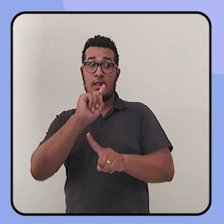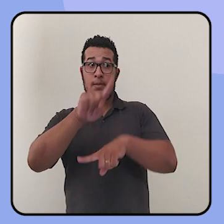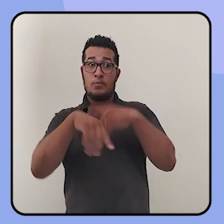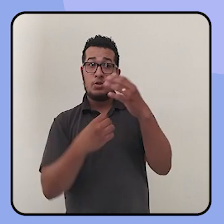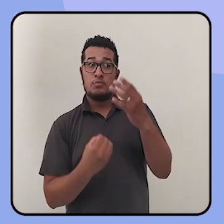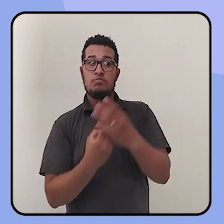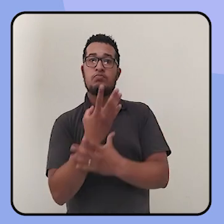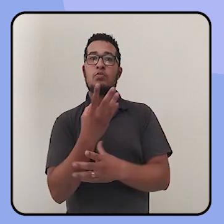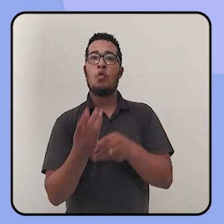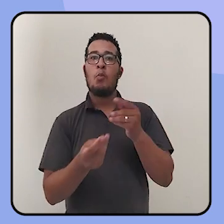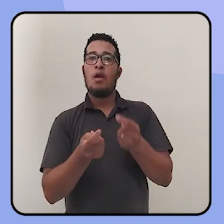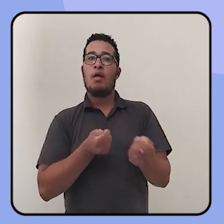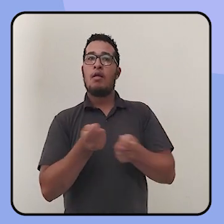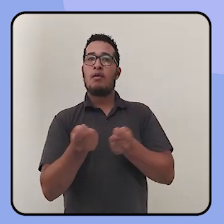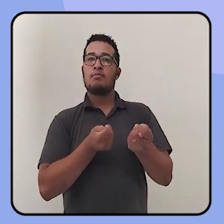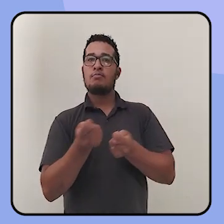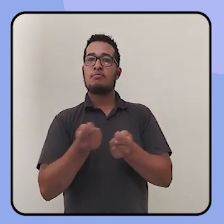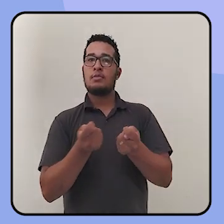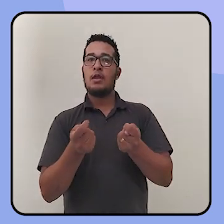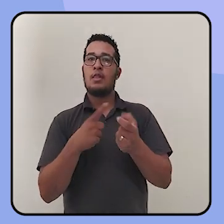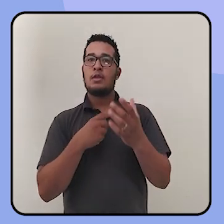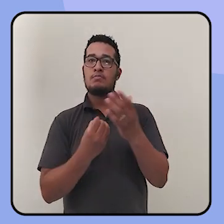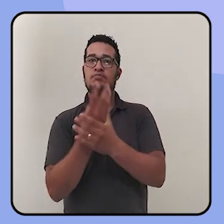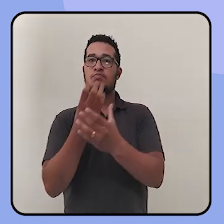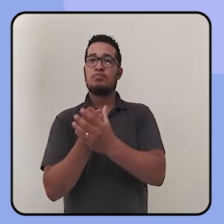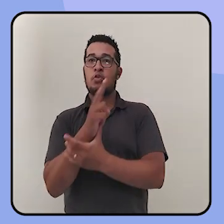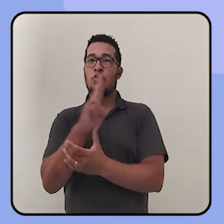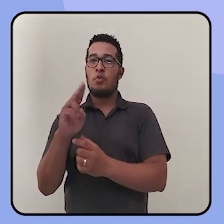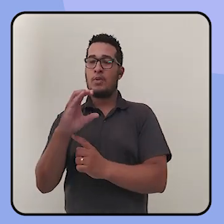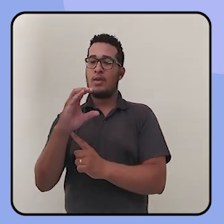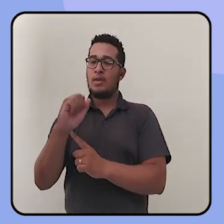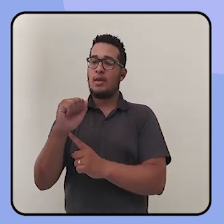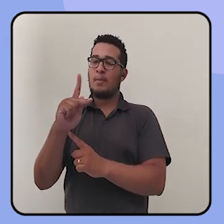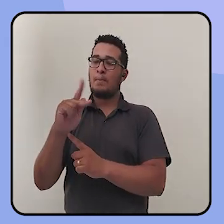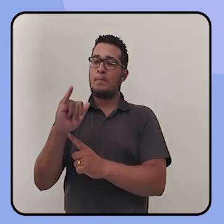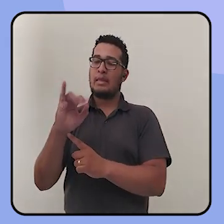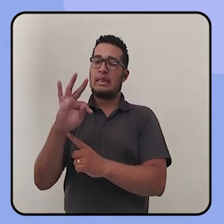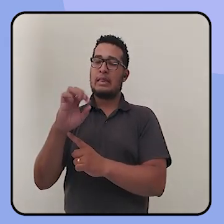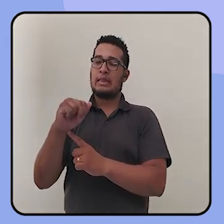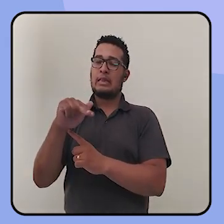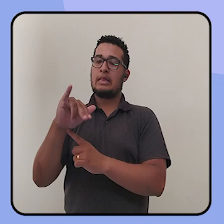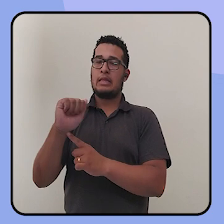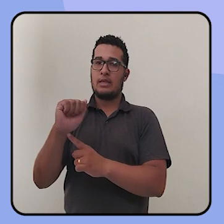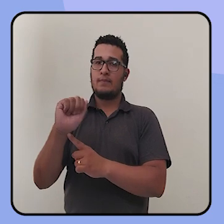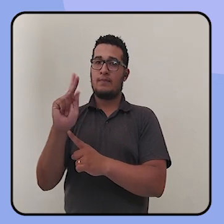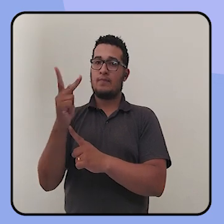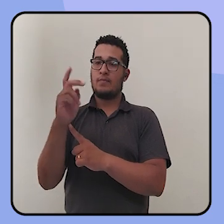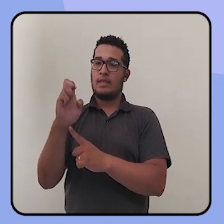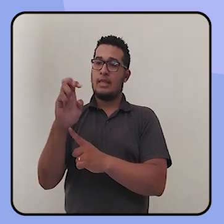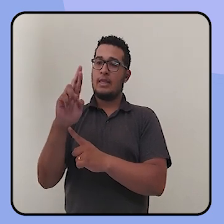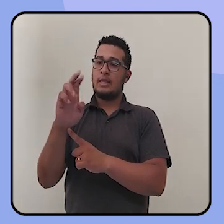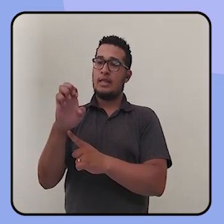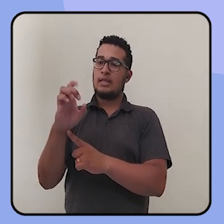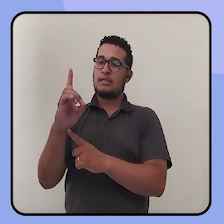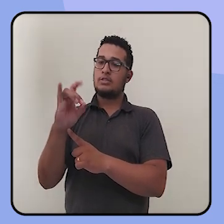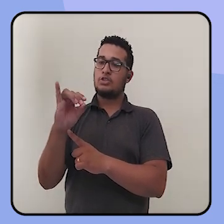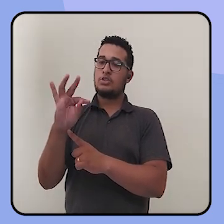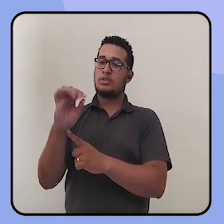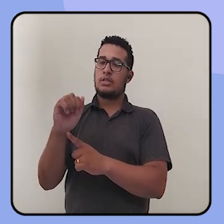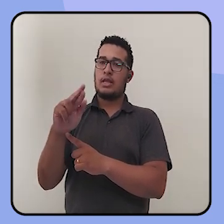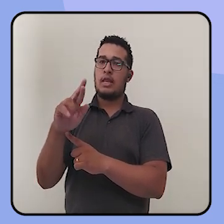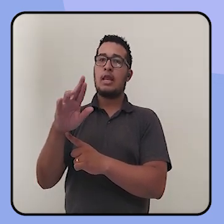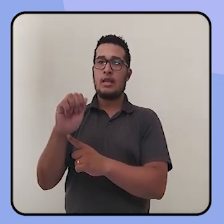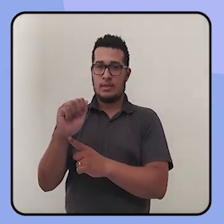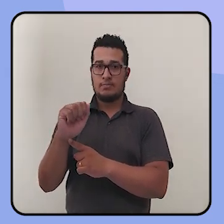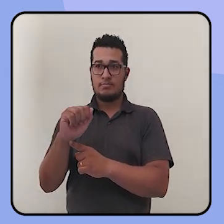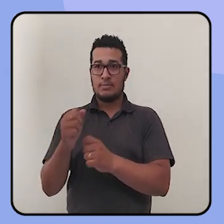da pré-história brasileira, iremos compreender como era a vida dos seres humanos neste período, no território capixaba.